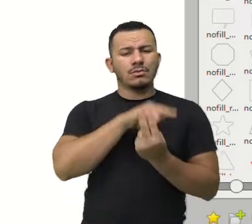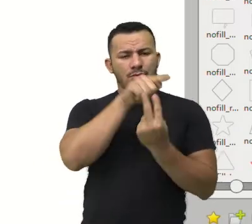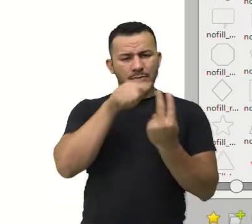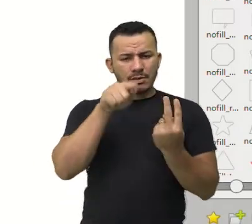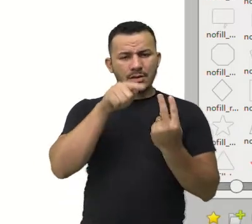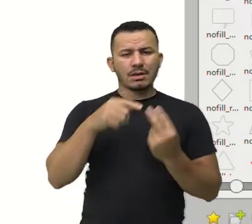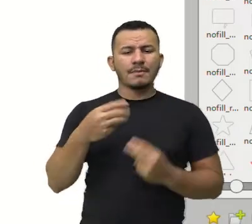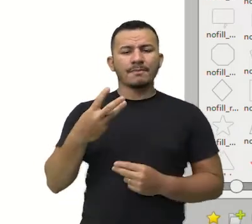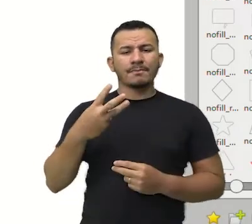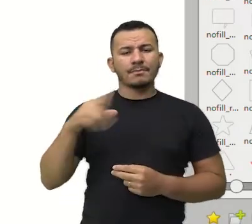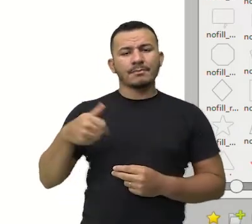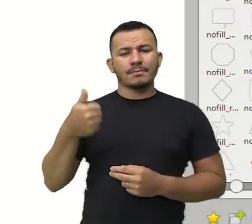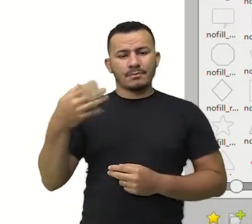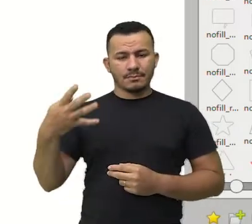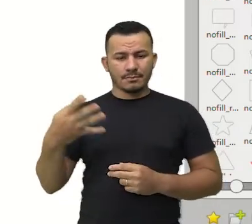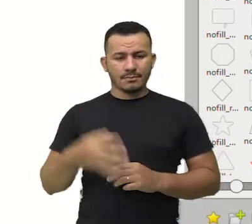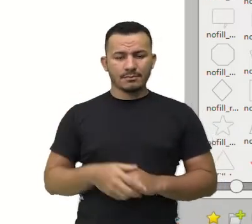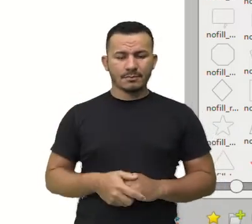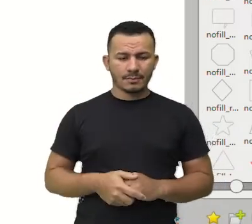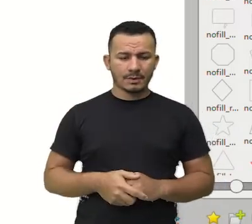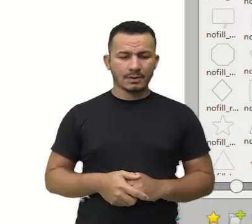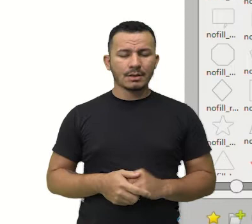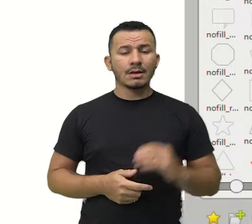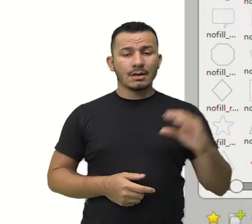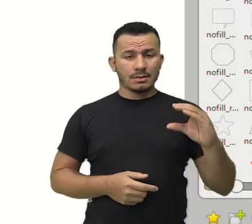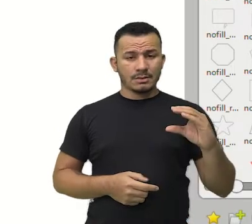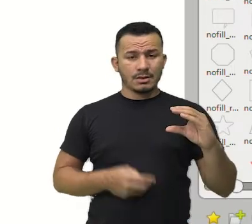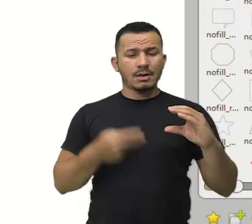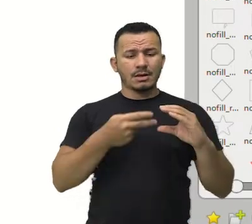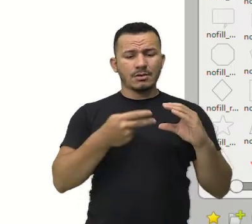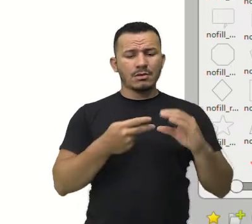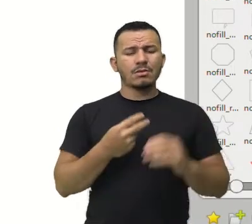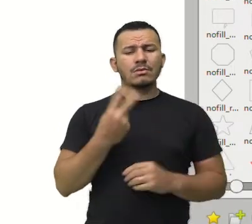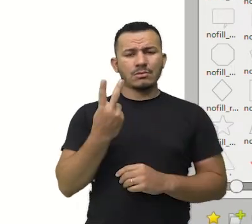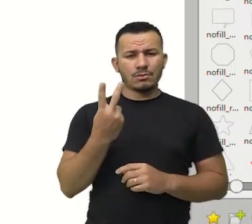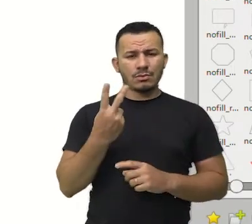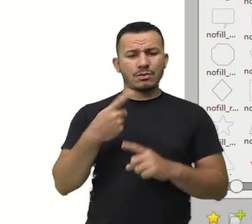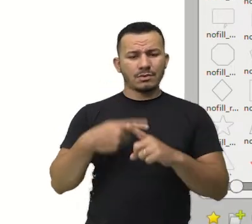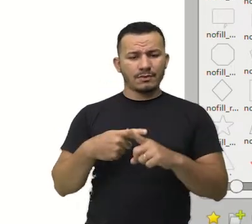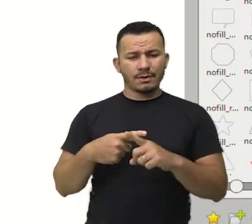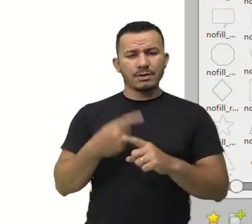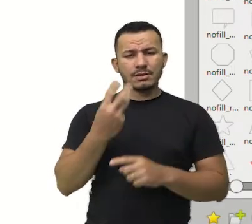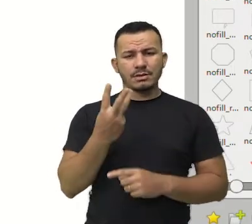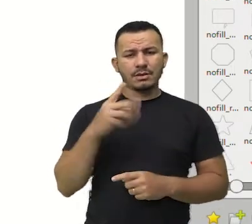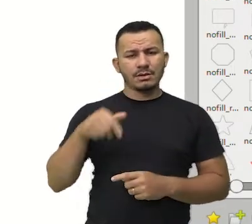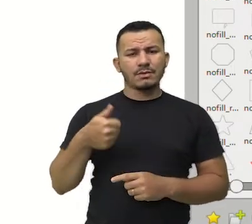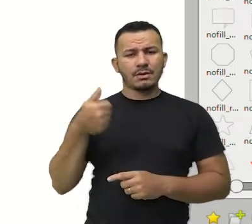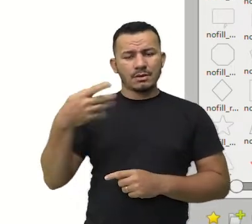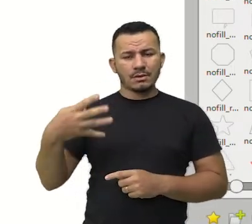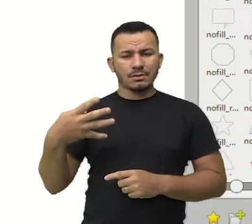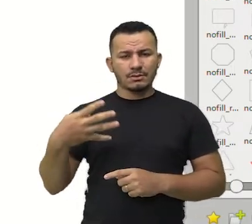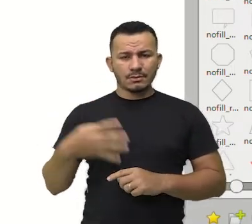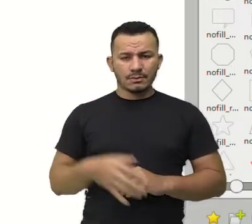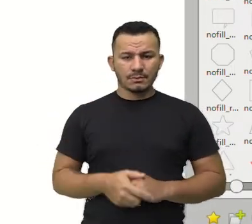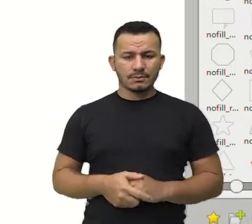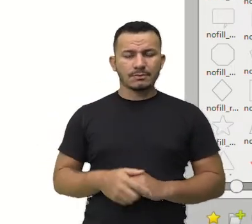falou nada, nosso π vale 3,14. E olha como é tranquilo, ó. Comprimento igual 2 vezes